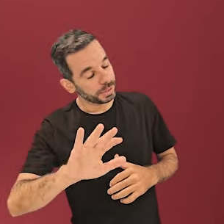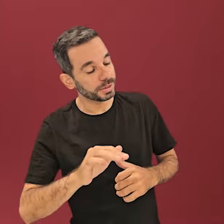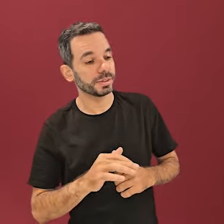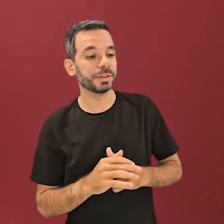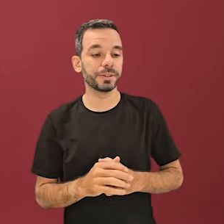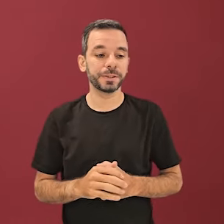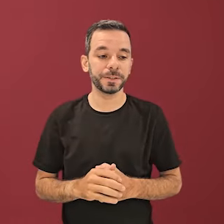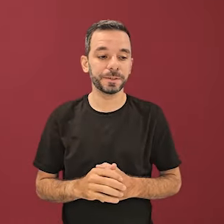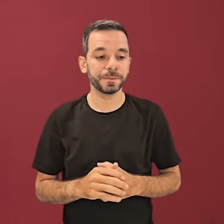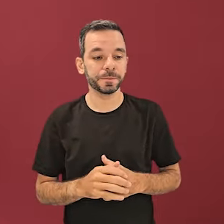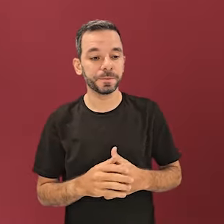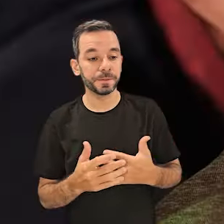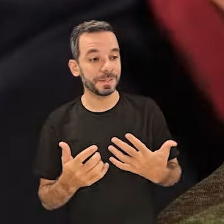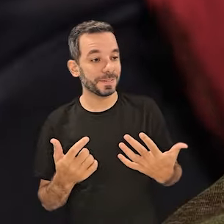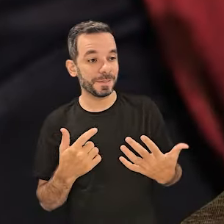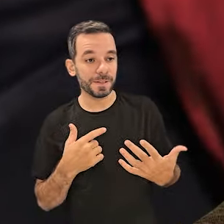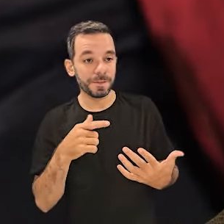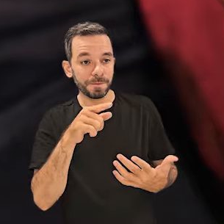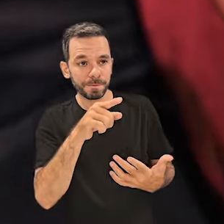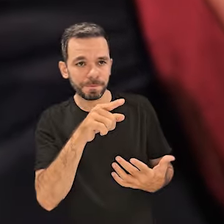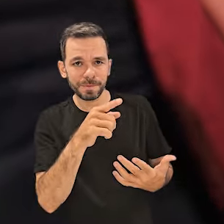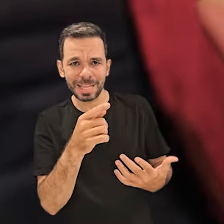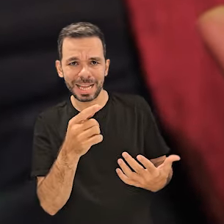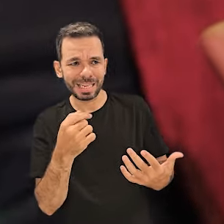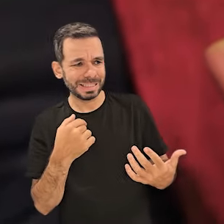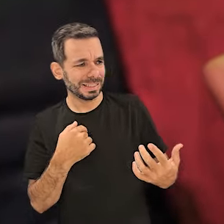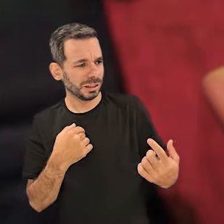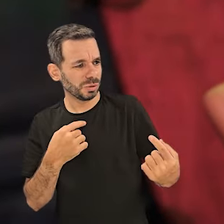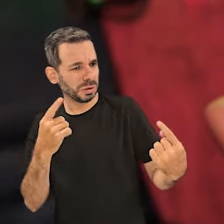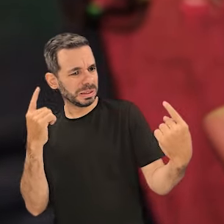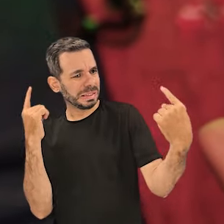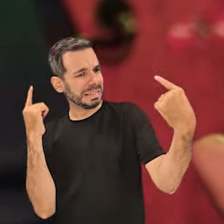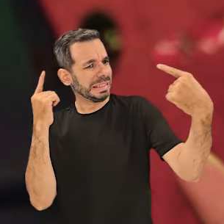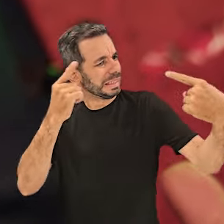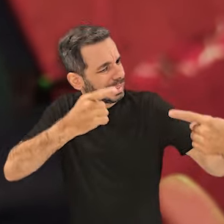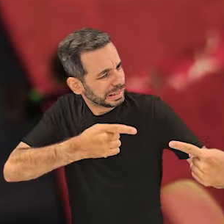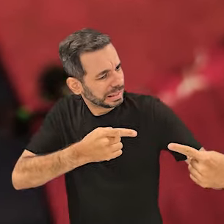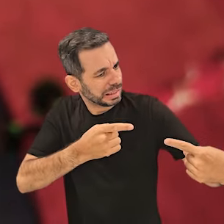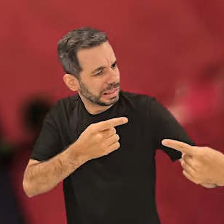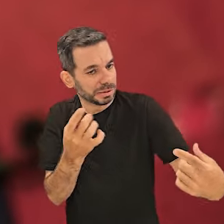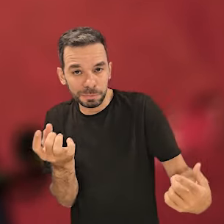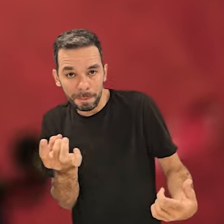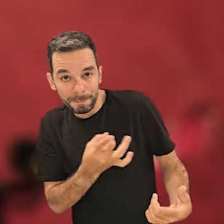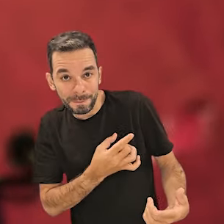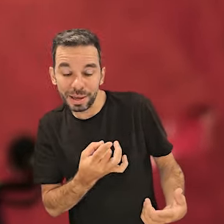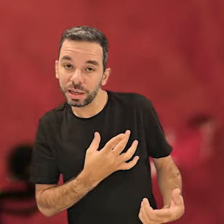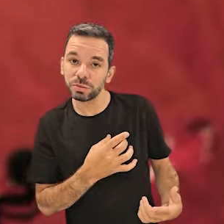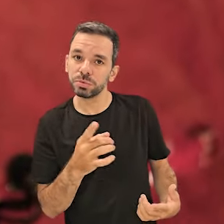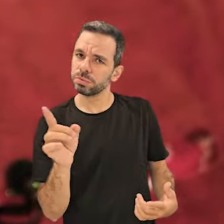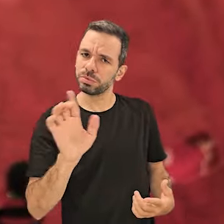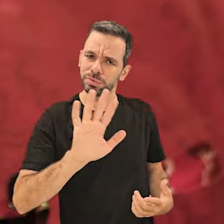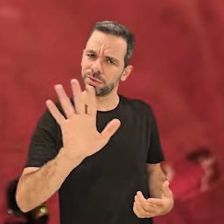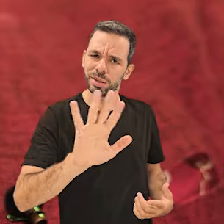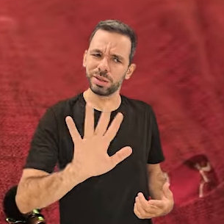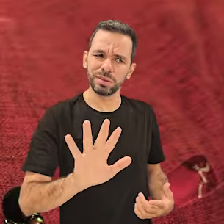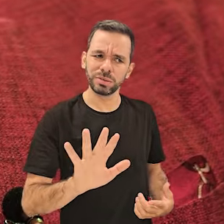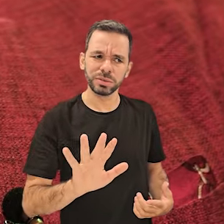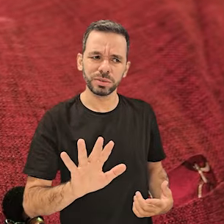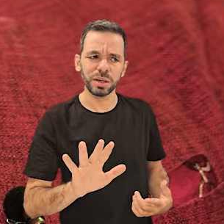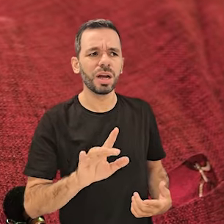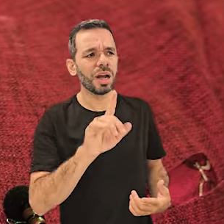Entretanto, a verdade é que o rugir do leão não deve ser a maior ameaça. Ele é como